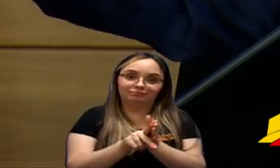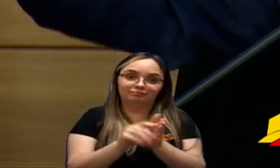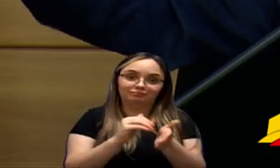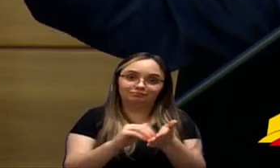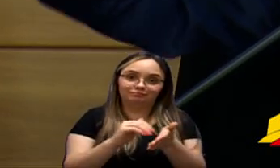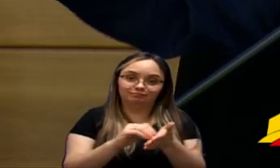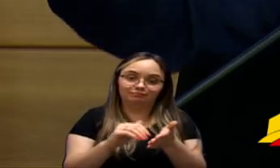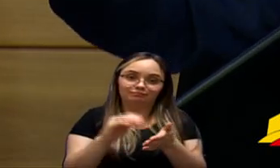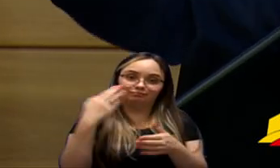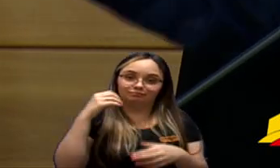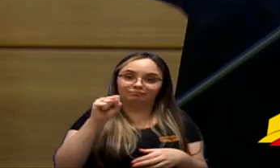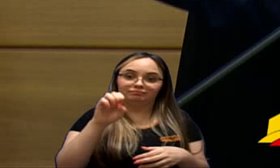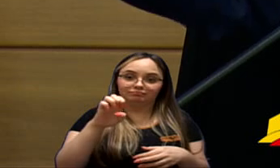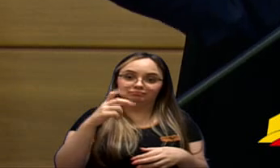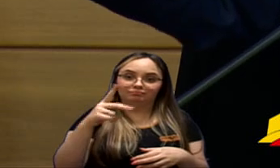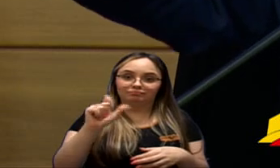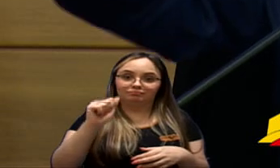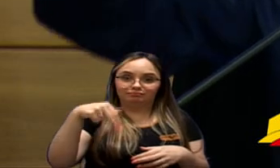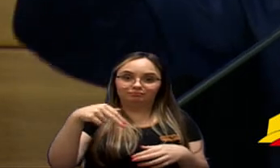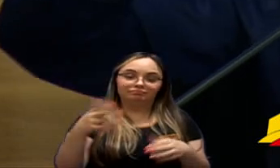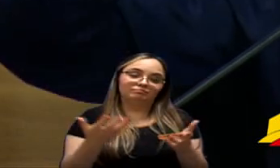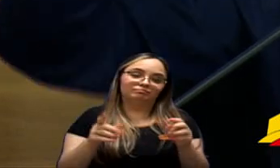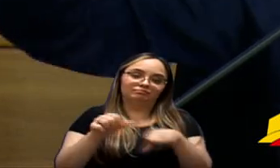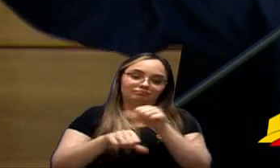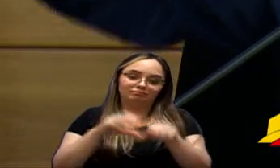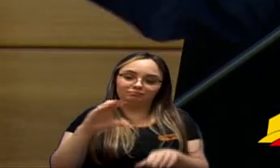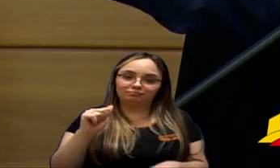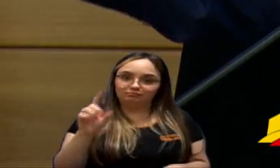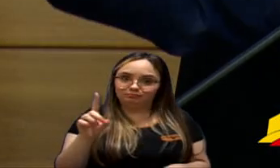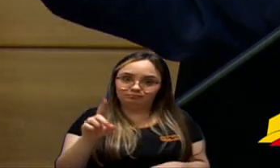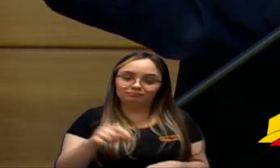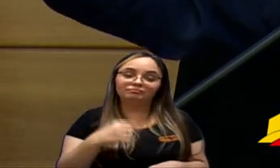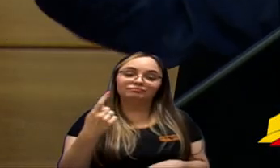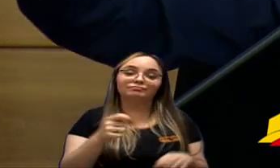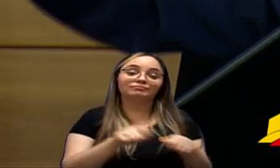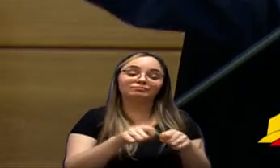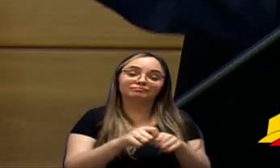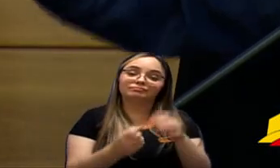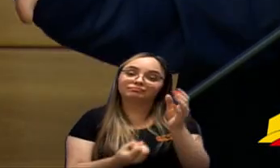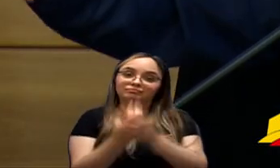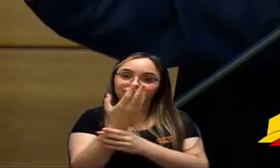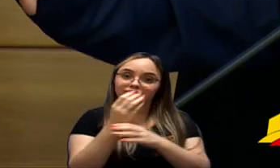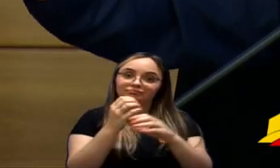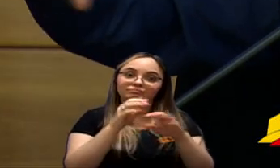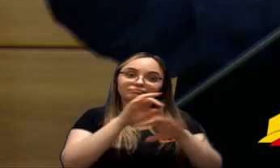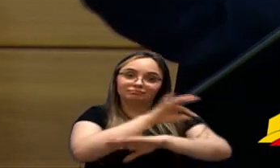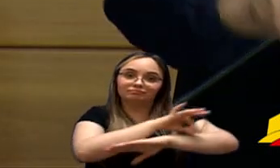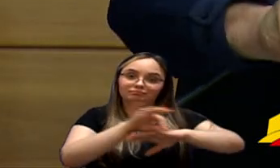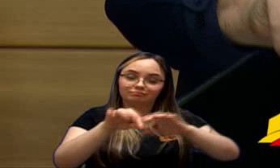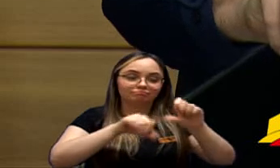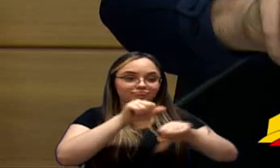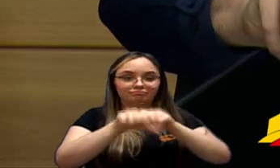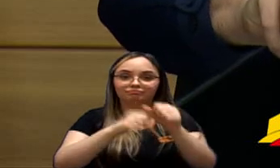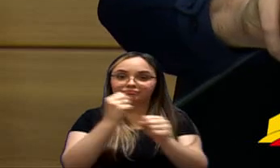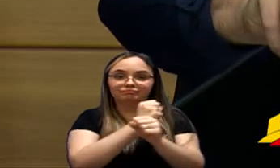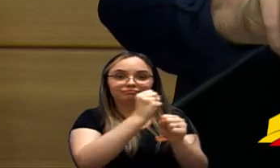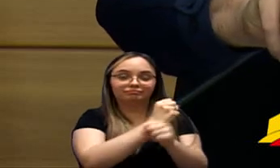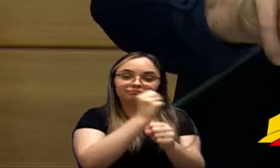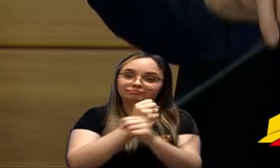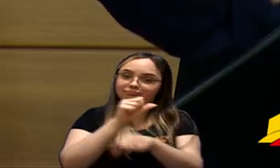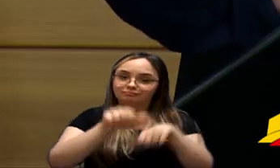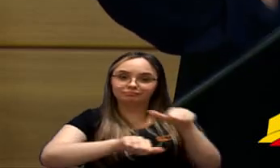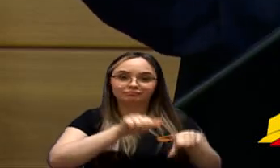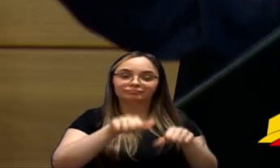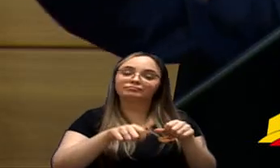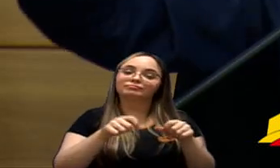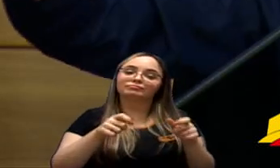da Secretaria da antiga CEPLAN, né, que agora está no CAD, desenvolver um projeto de reforma nessas unidades com acessibilidade.